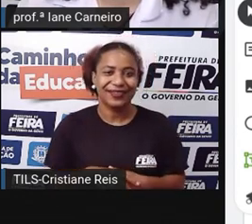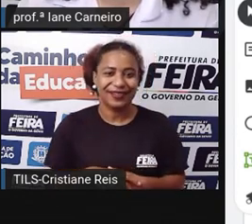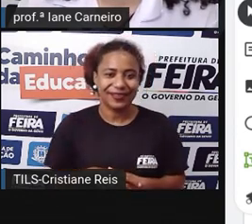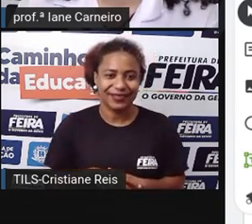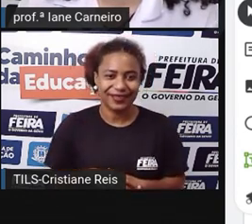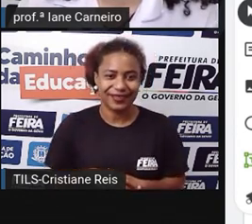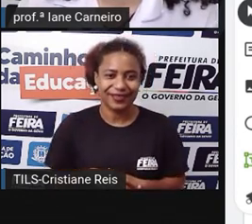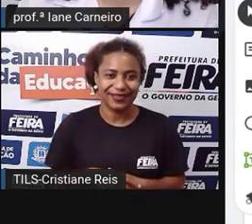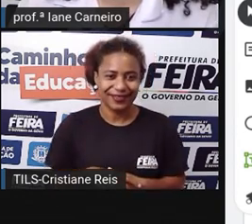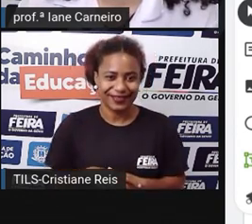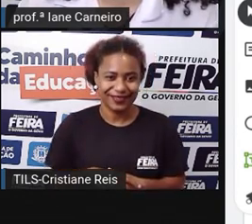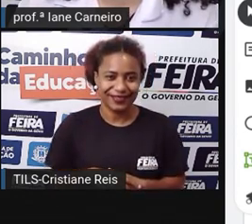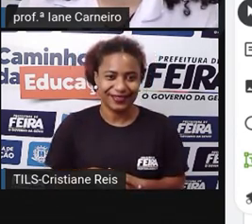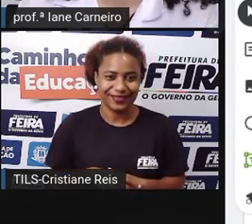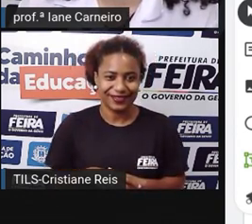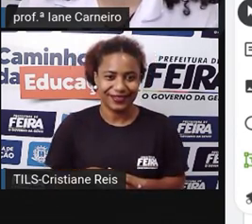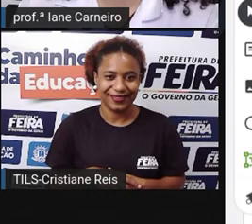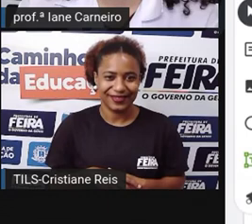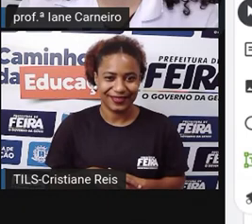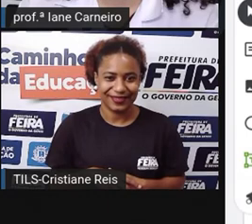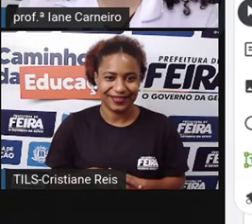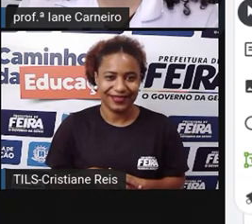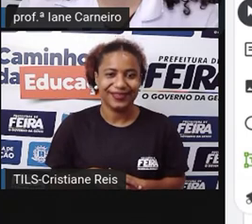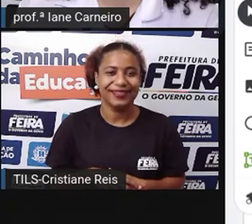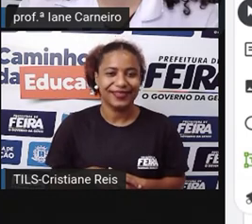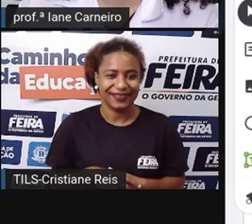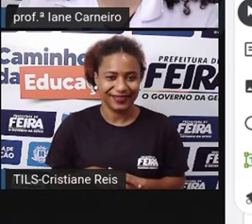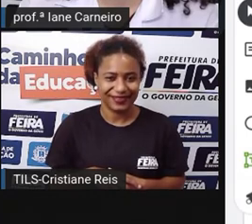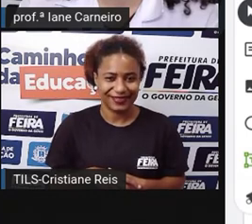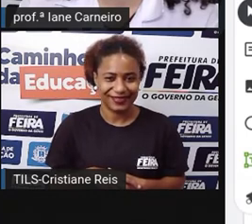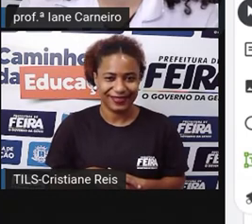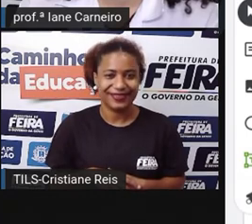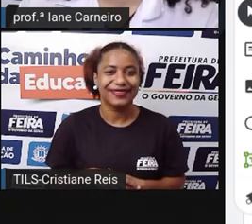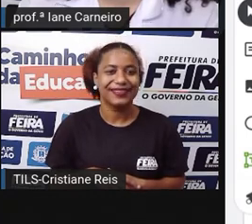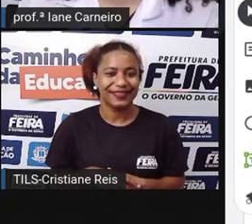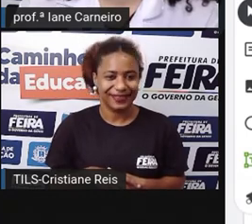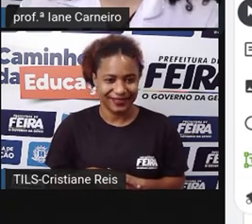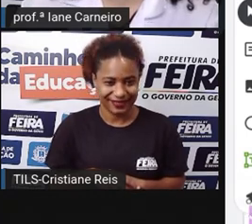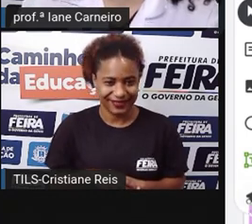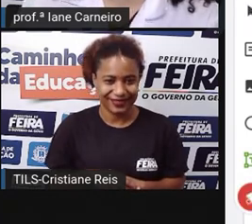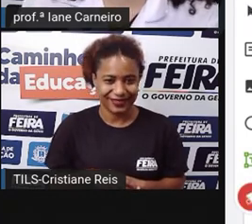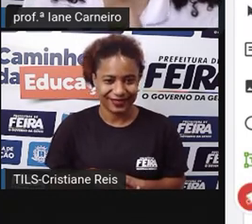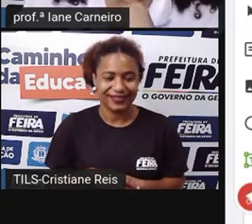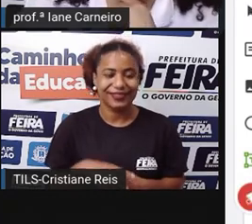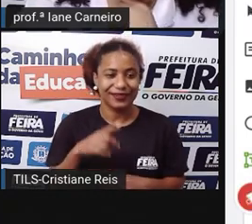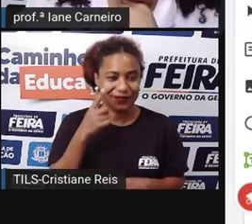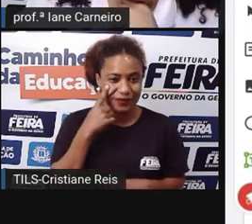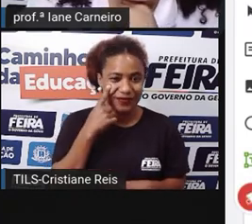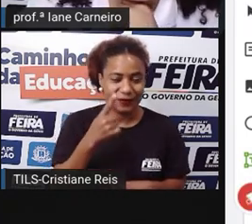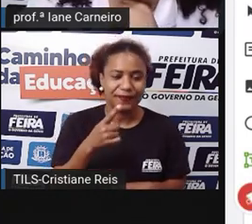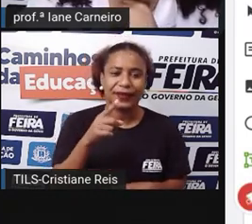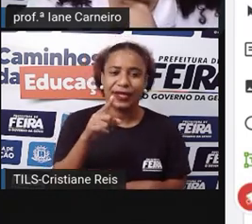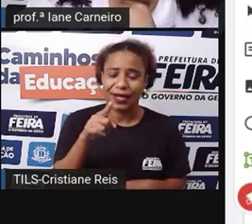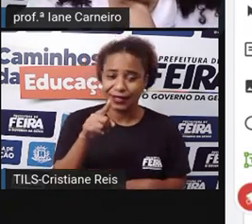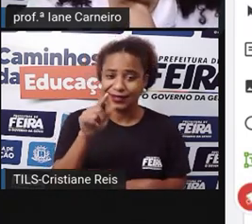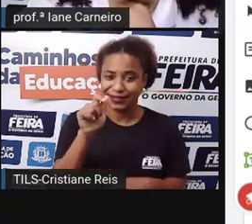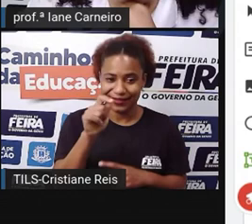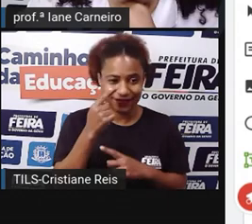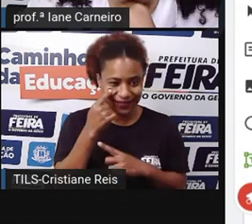Pronto. Eu vou aumentar aqui, que ficou pequena. Pronto, vamos ler, ó.